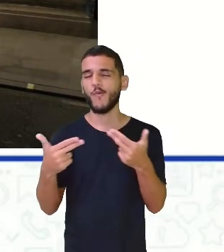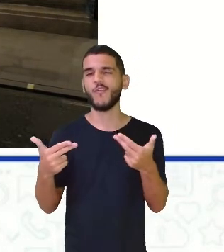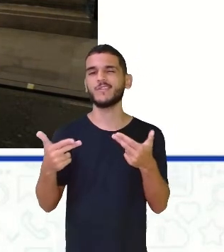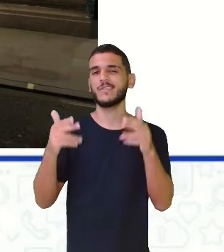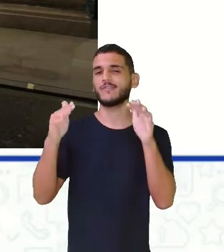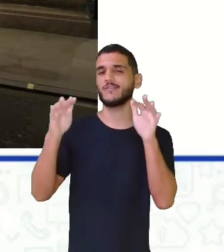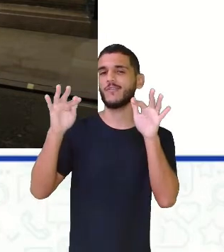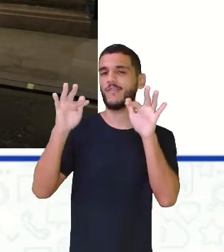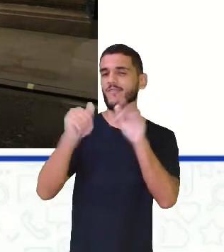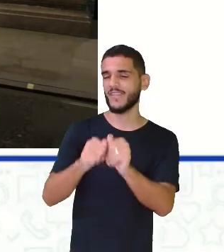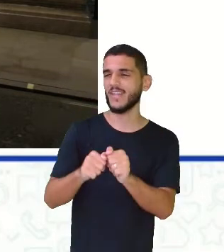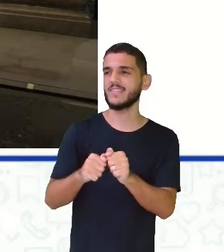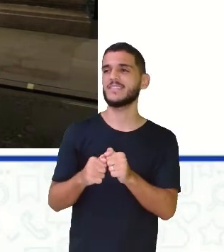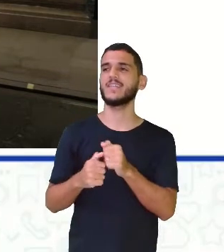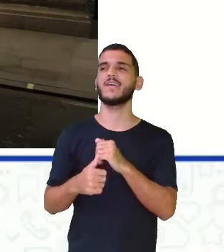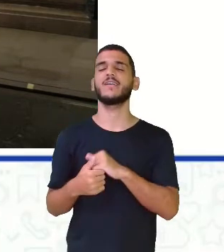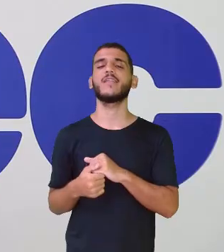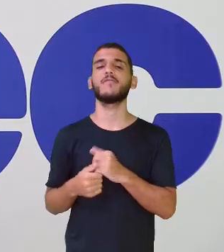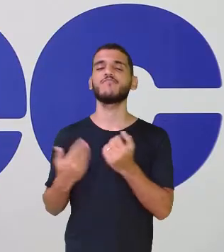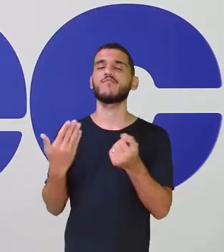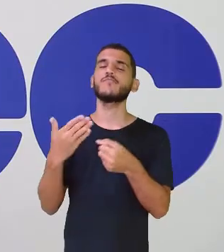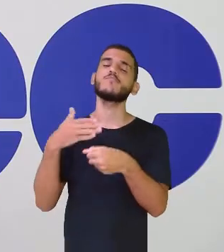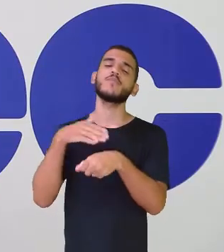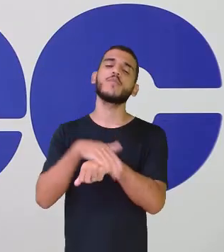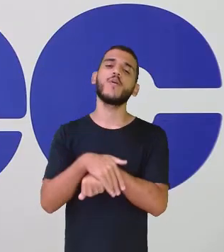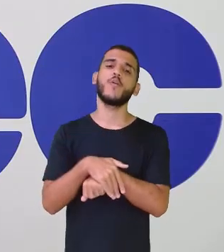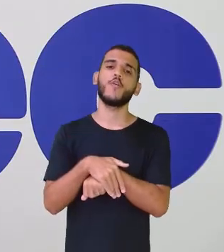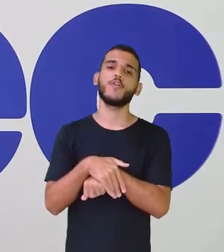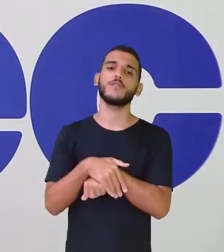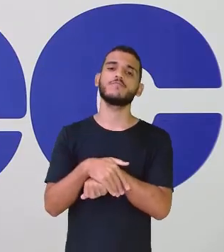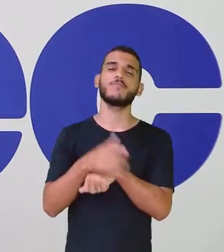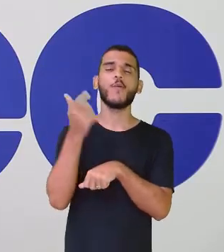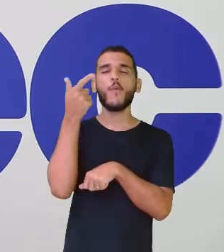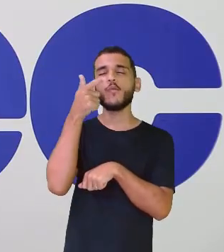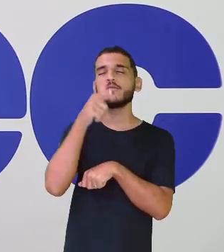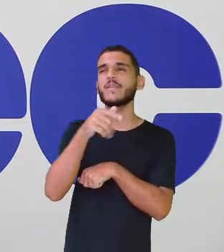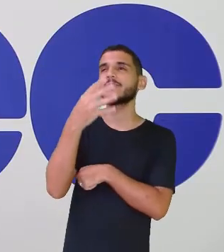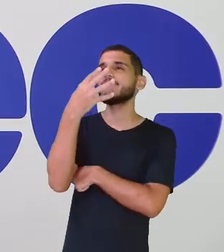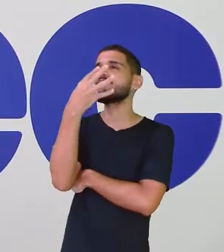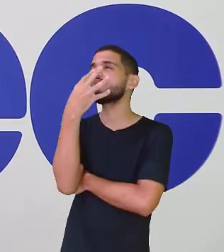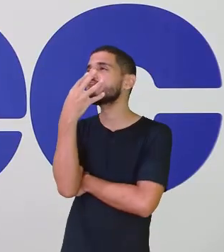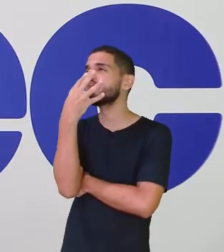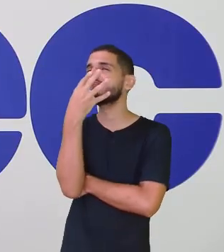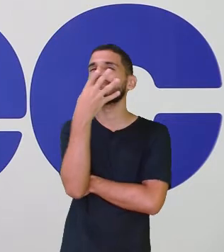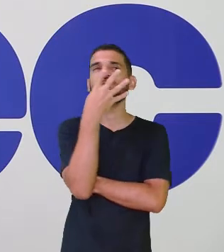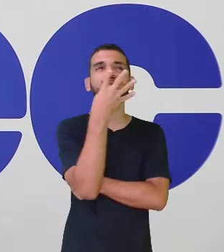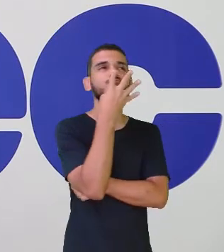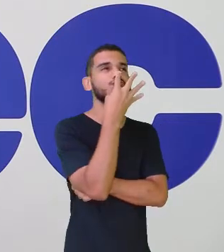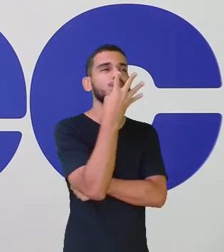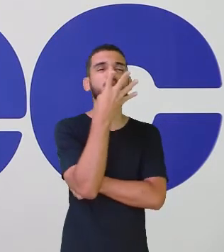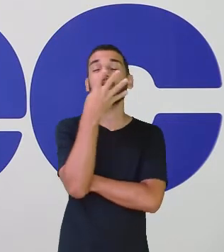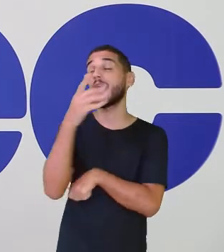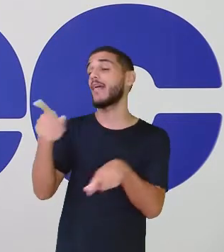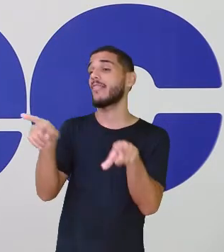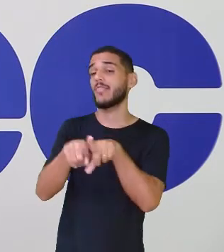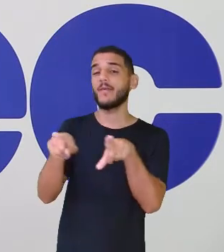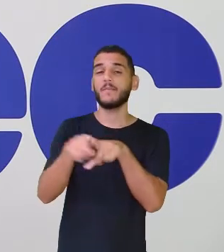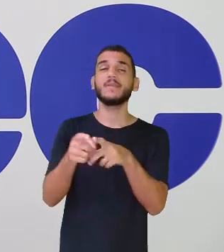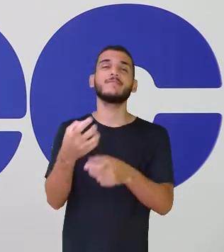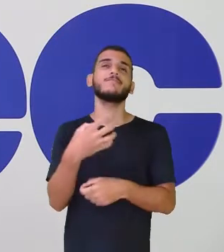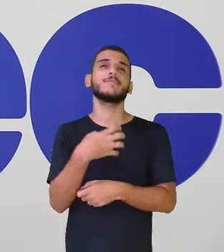Dá pra você... É... Aprimorar mais, né? Sim. O ouvido, pra ouvir os sons de